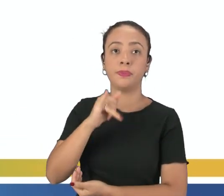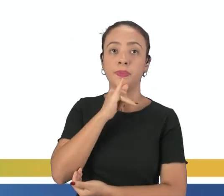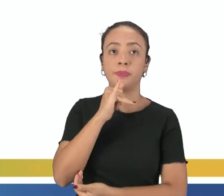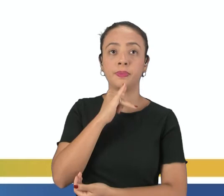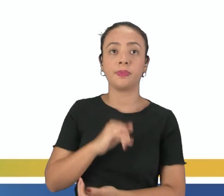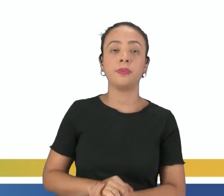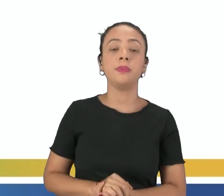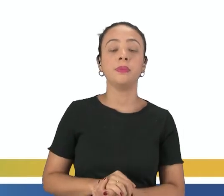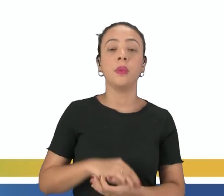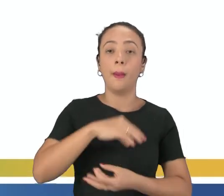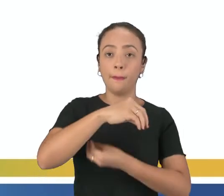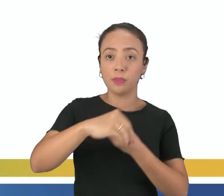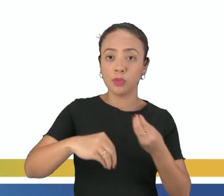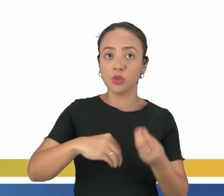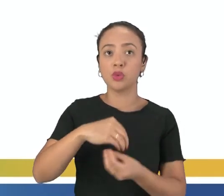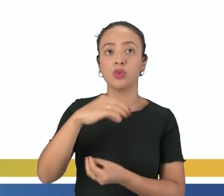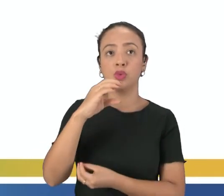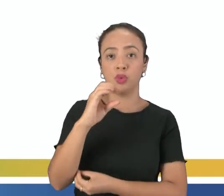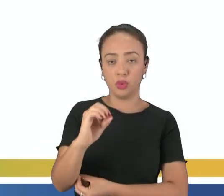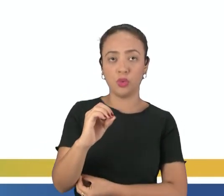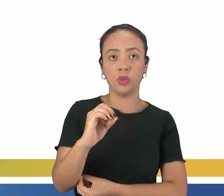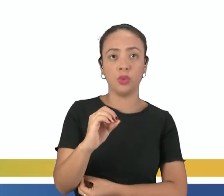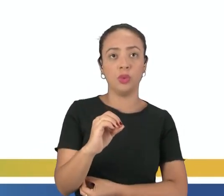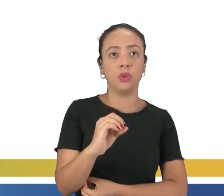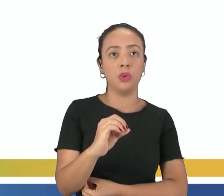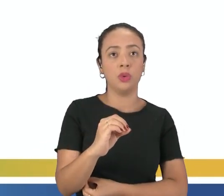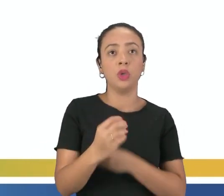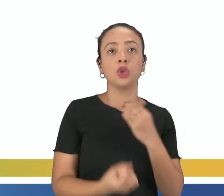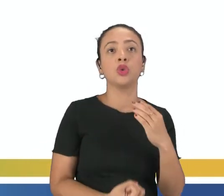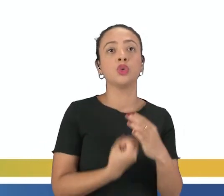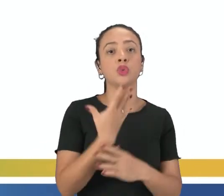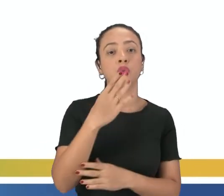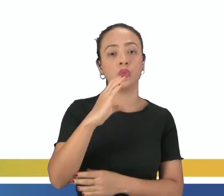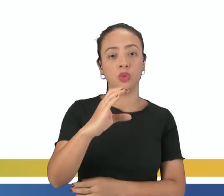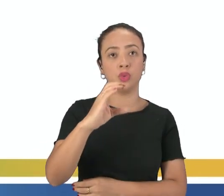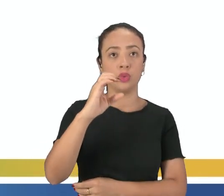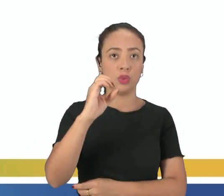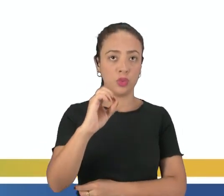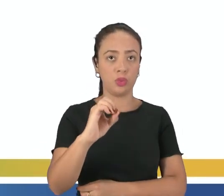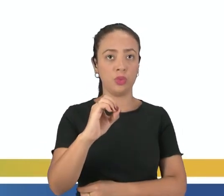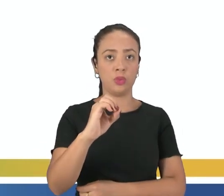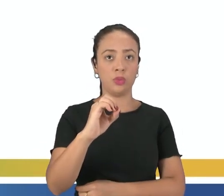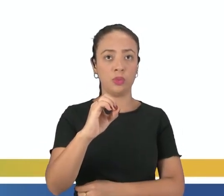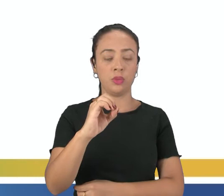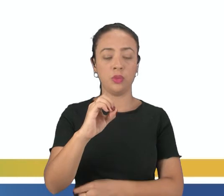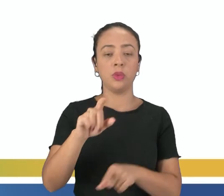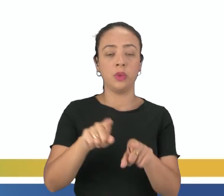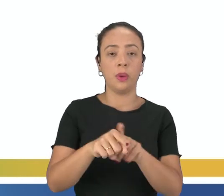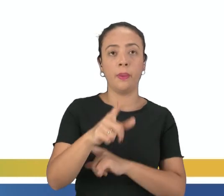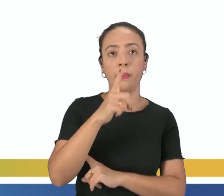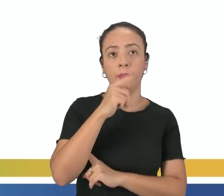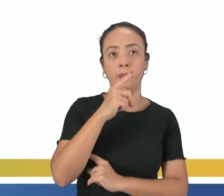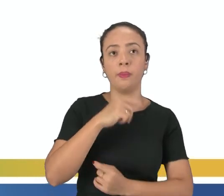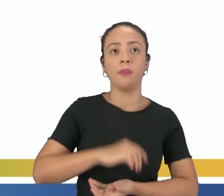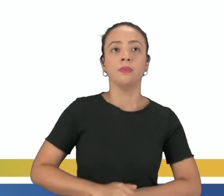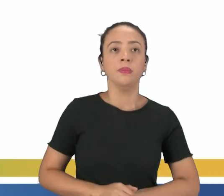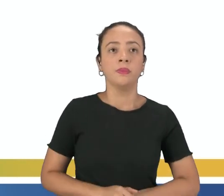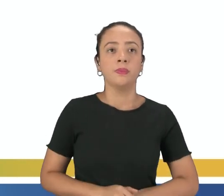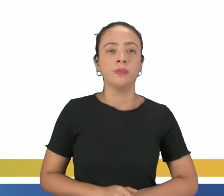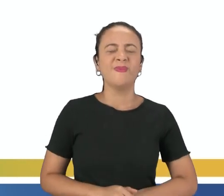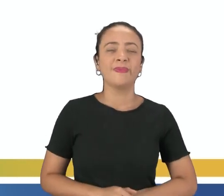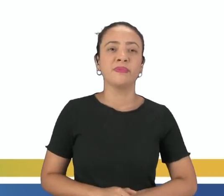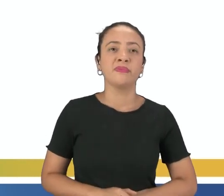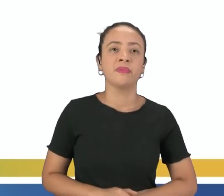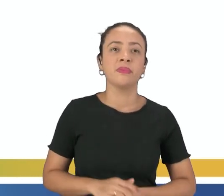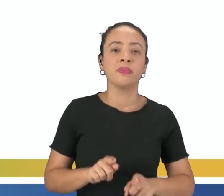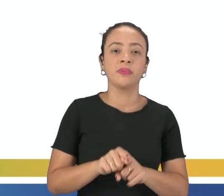do butano, reagindo com a quantidade X de oxigênio e tendo a formação do monóxido de carbono e a